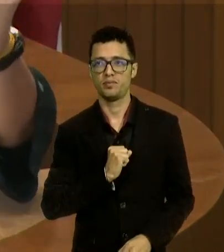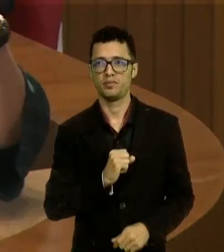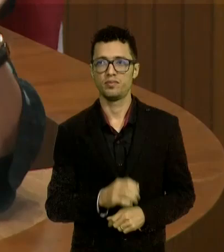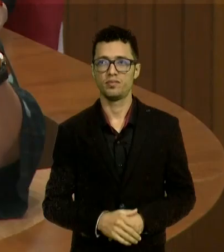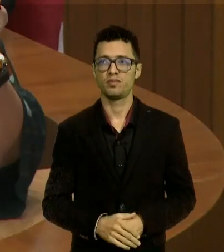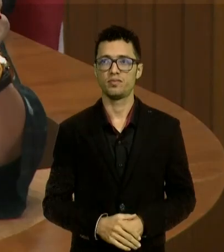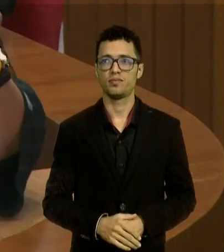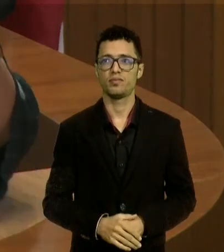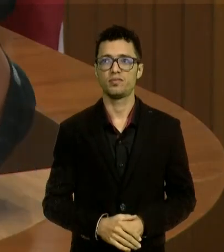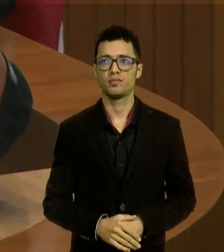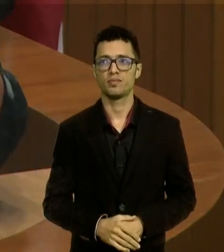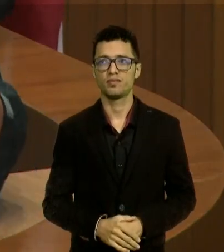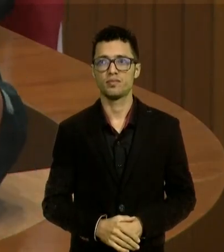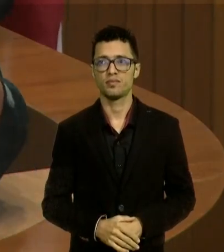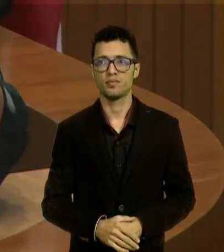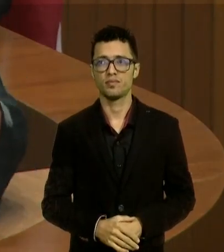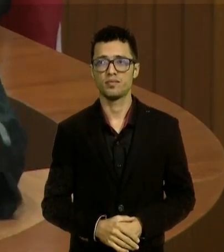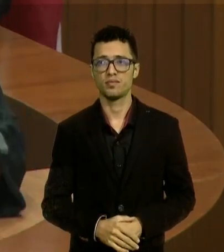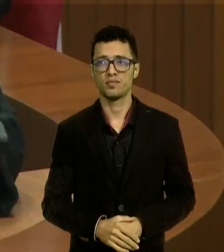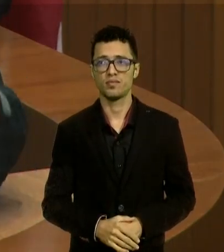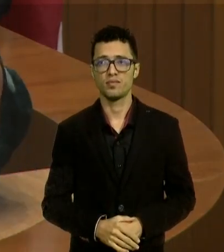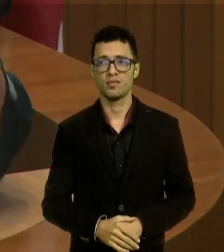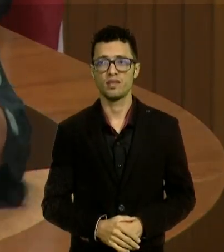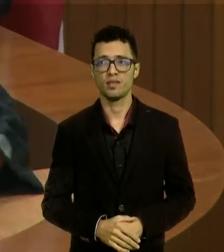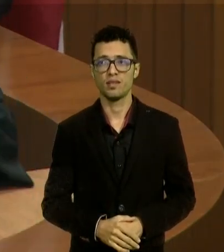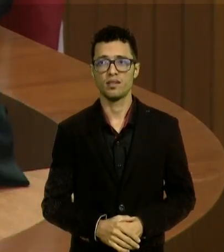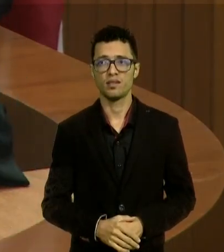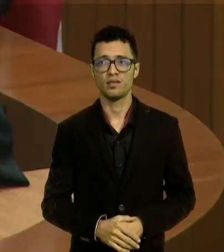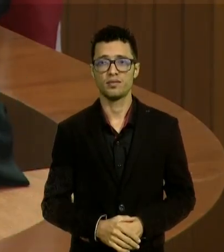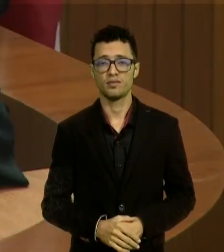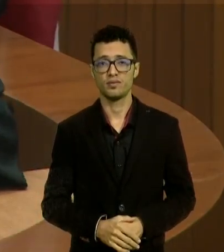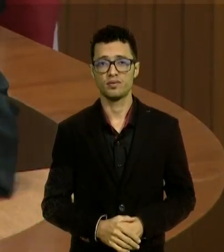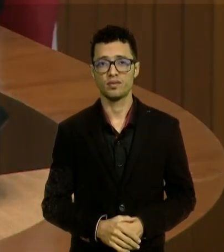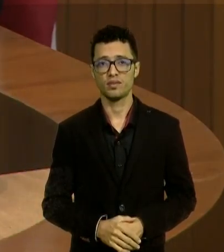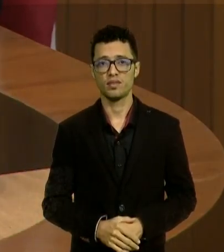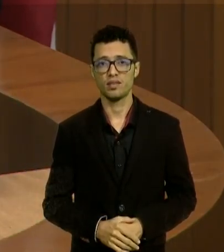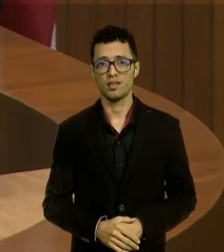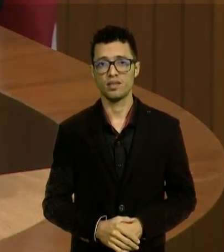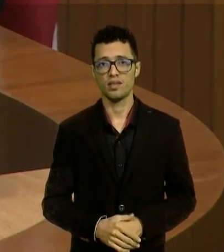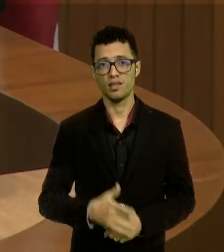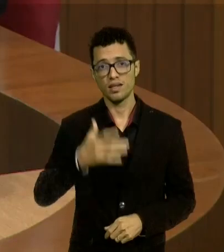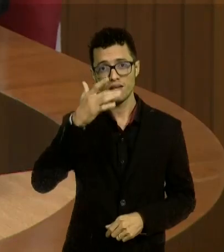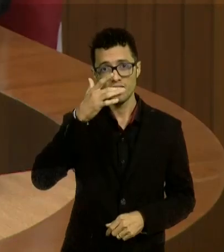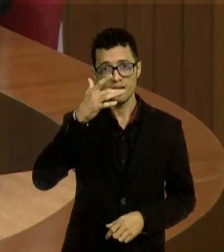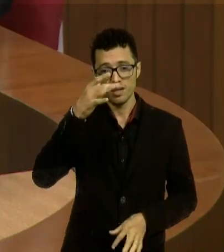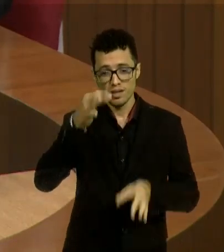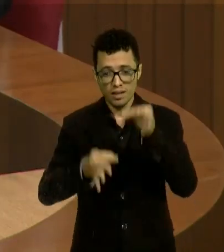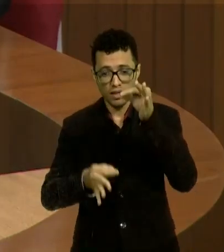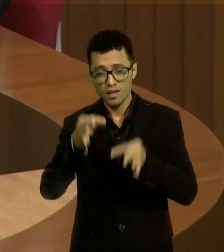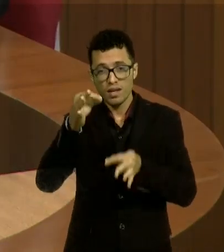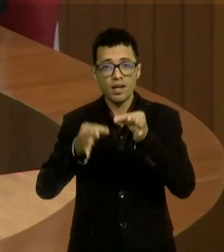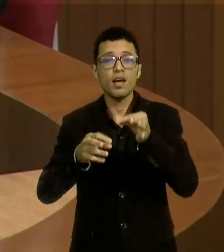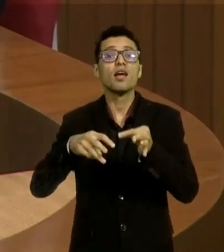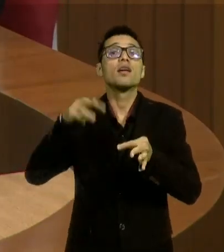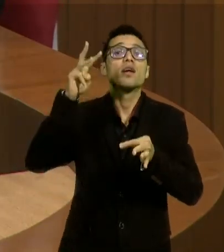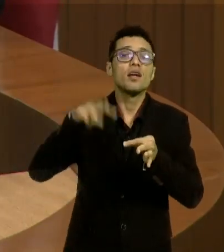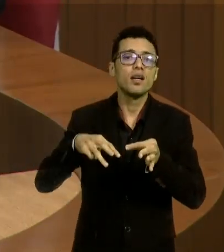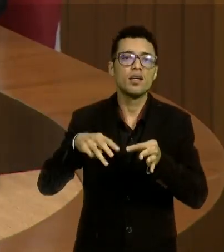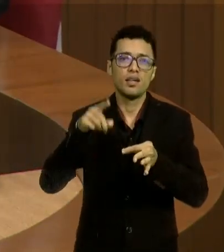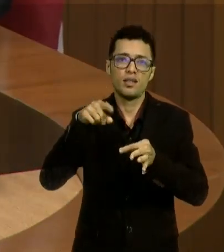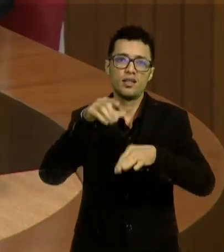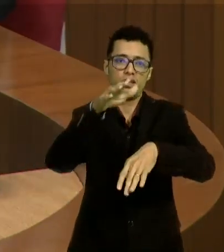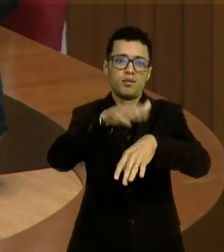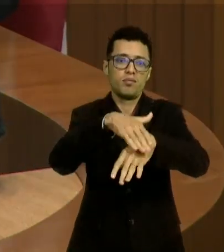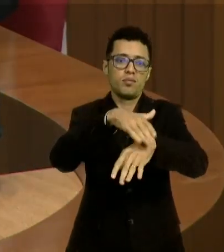minuto, deputado, só para eu concluir. Quem vai fazer esse julgamento é o nosso povo, o povo de Balsas.